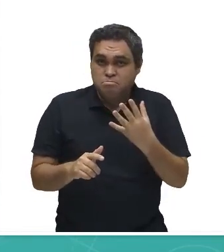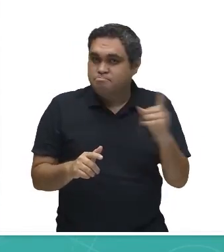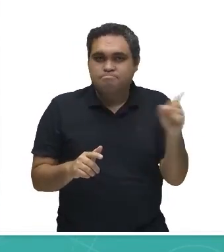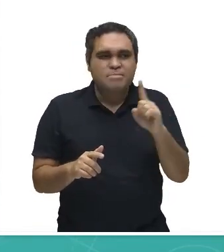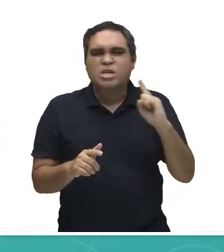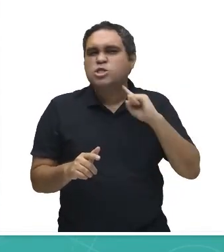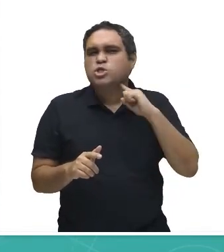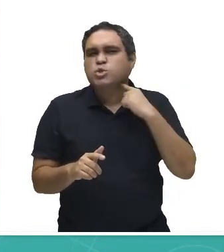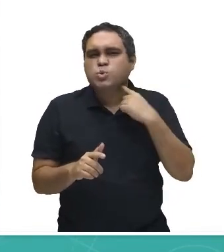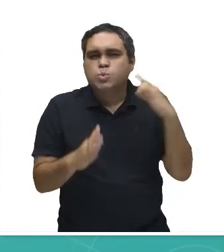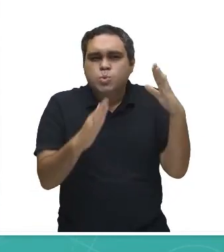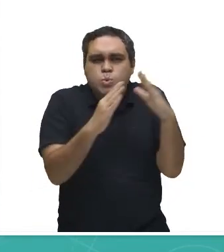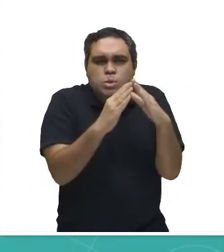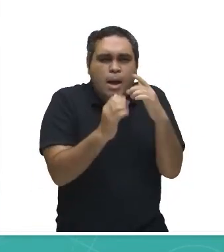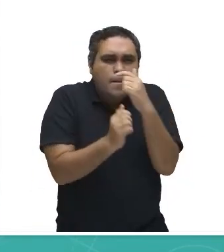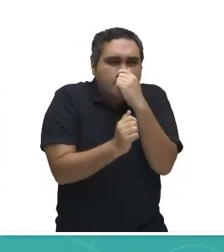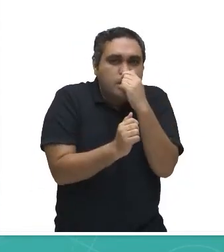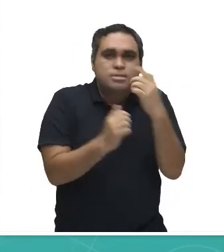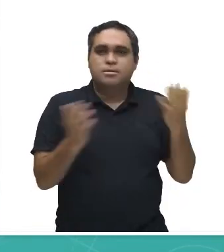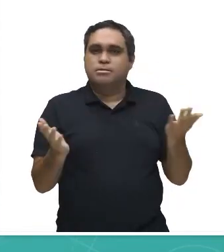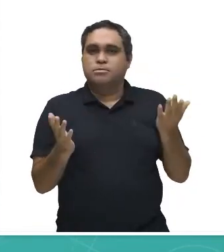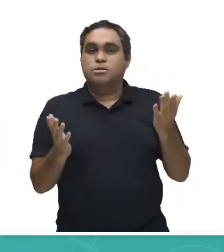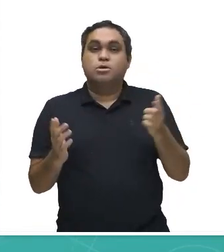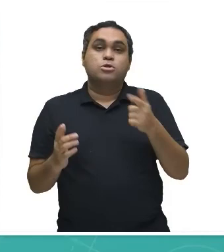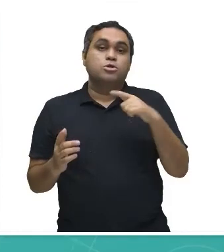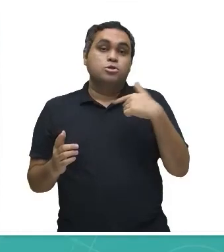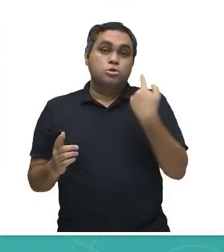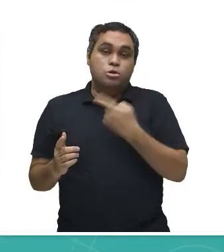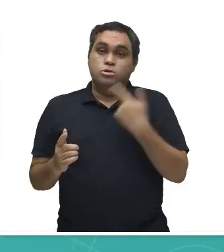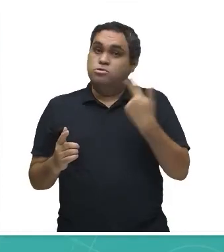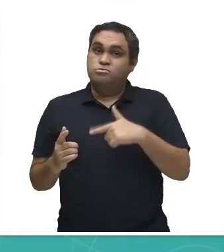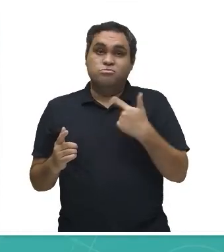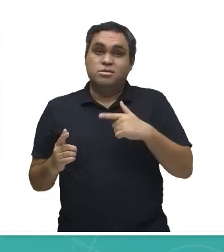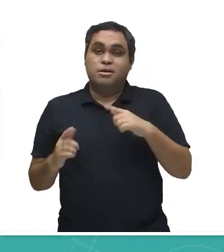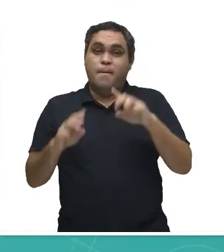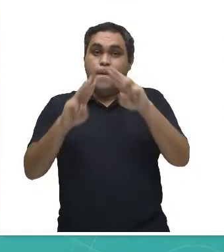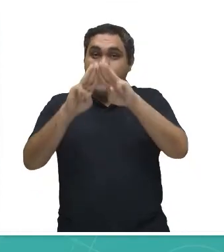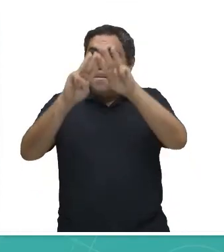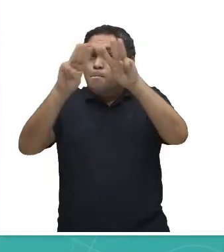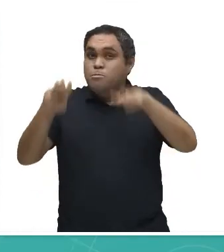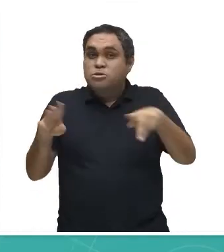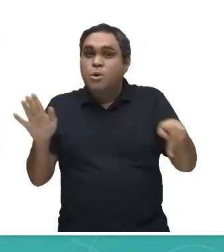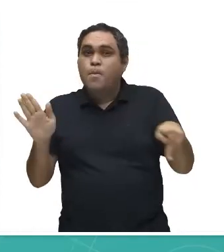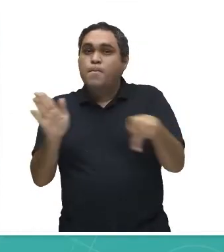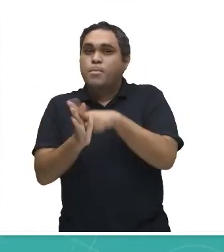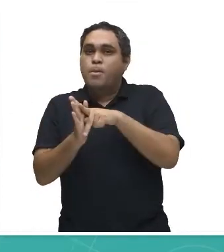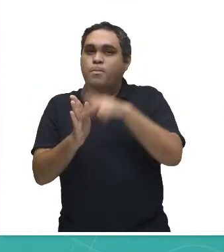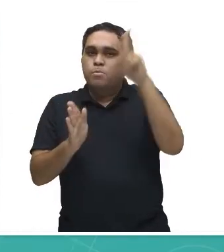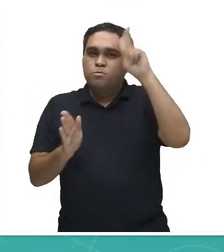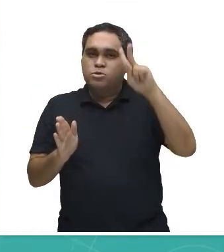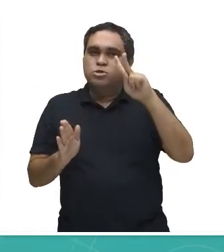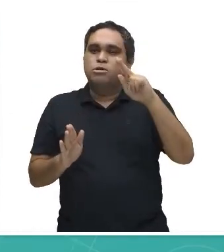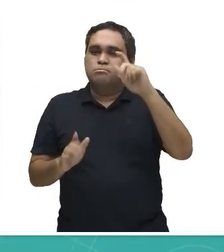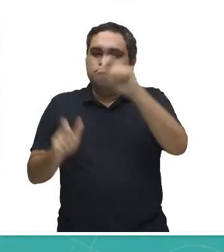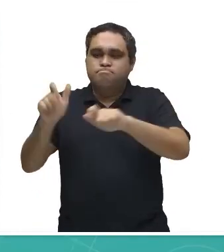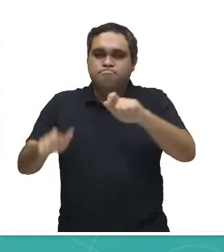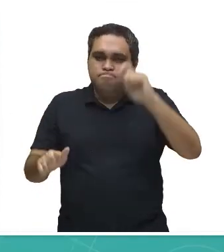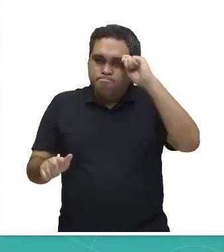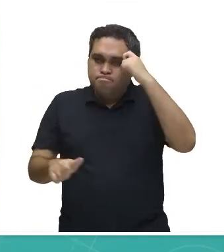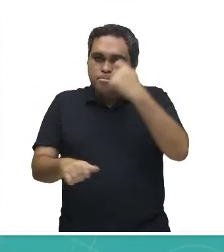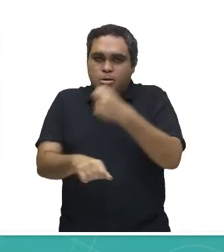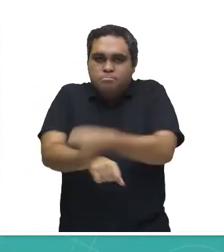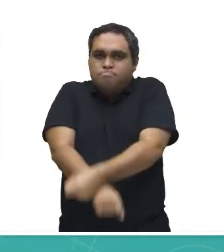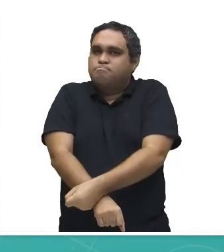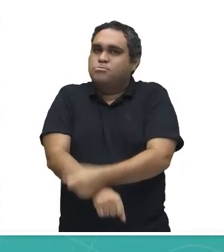não temos propriamente um museu que conte a história dos escravizados. Então, o que a gente faz aqui é